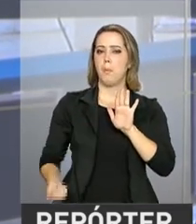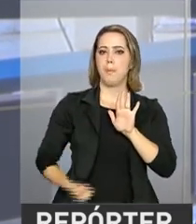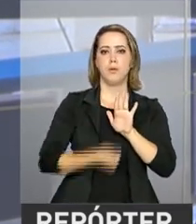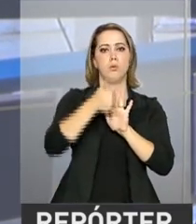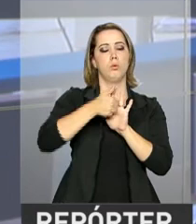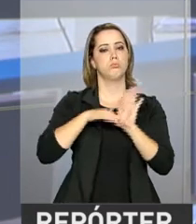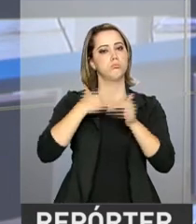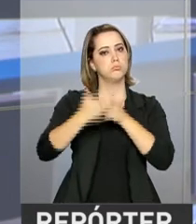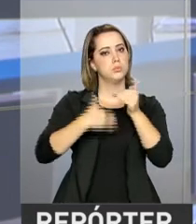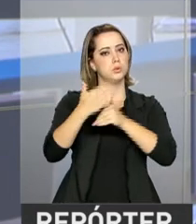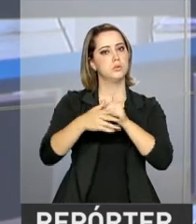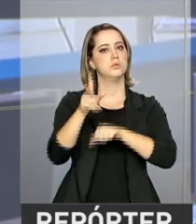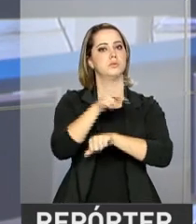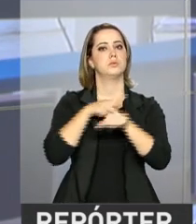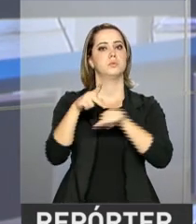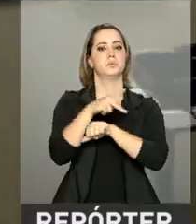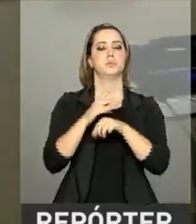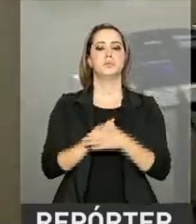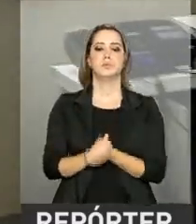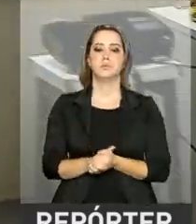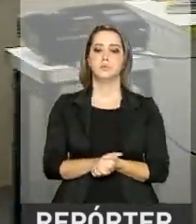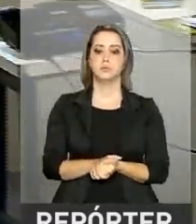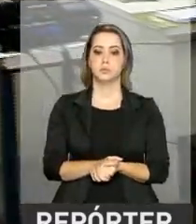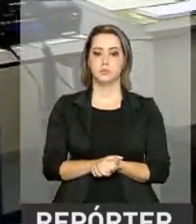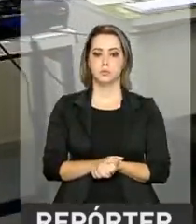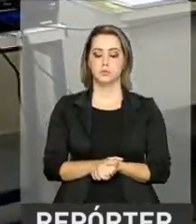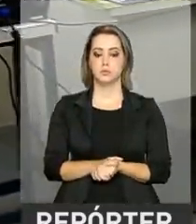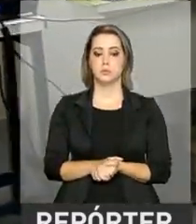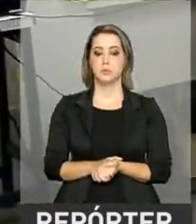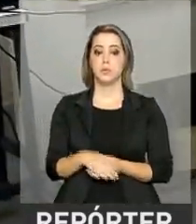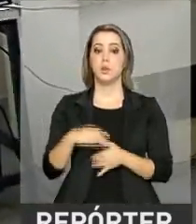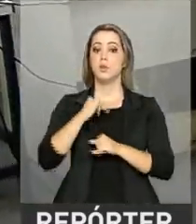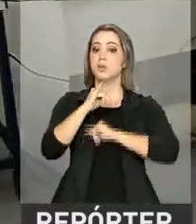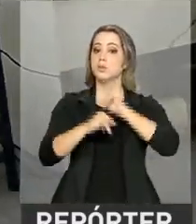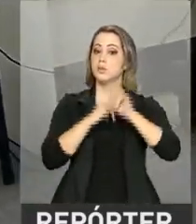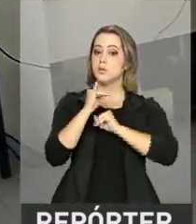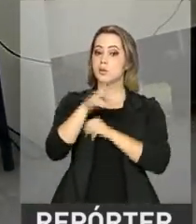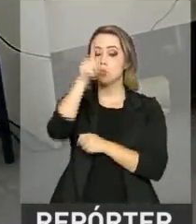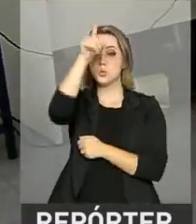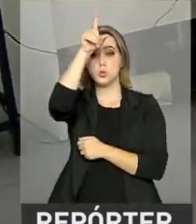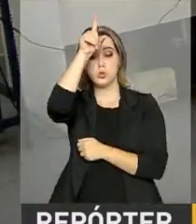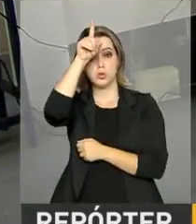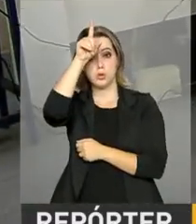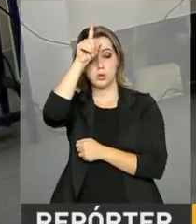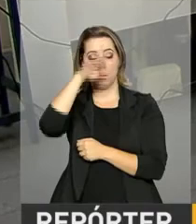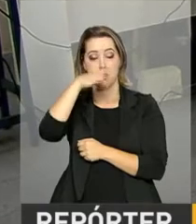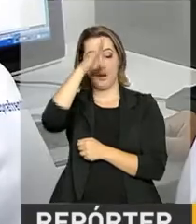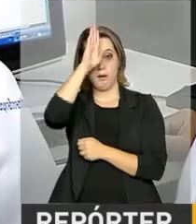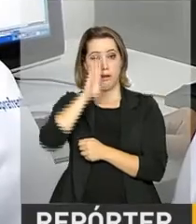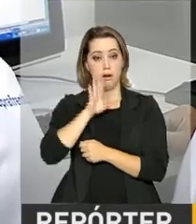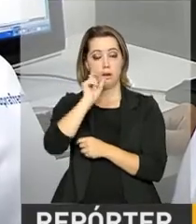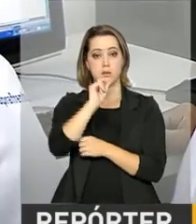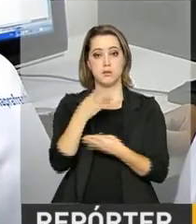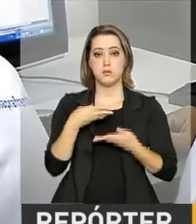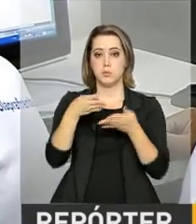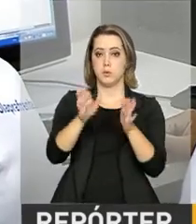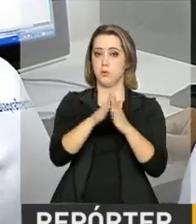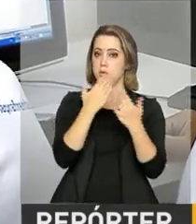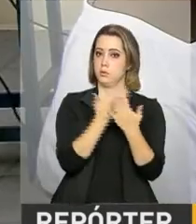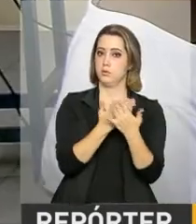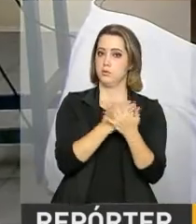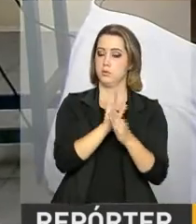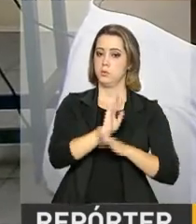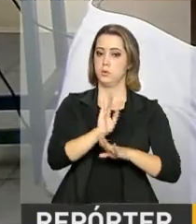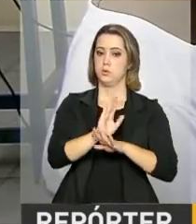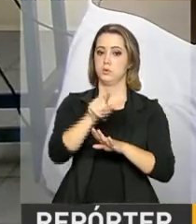o desenvolvimento do país. Levar a internet de forma gratuita para dentro das salas de aula como forma de